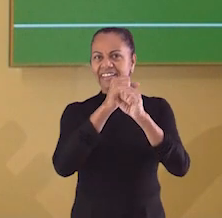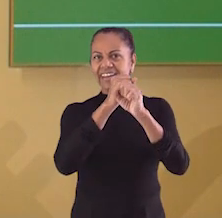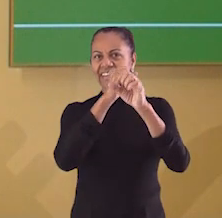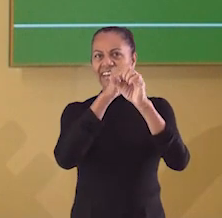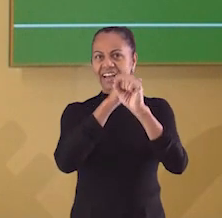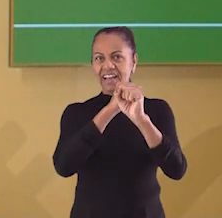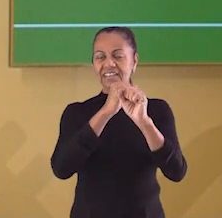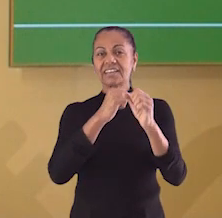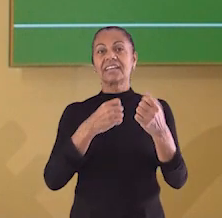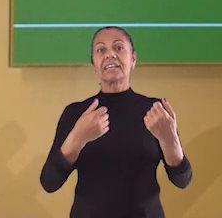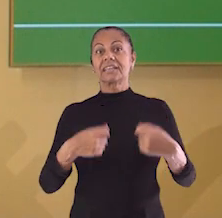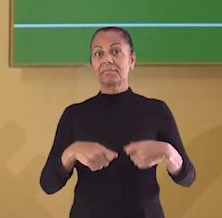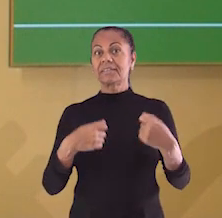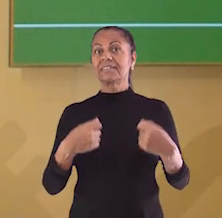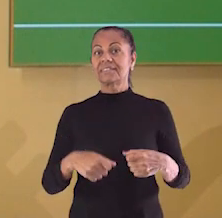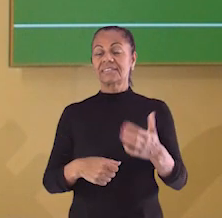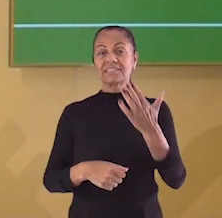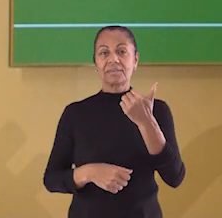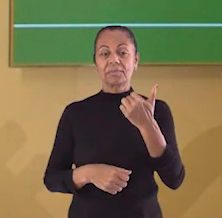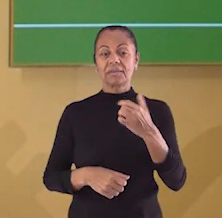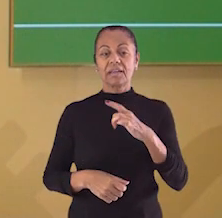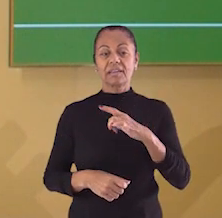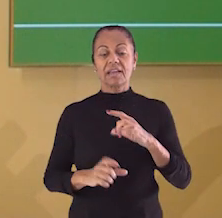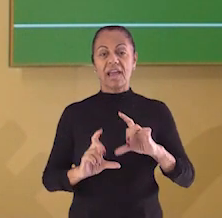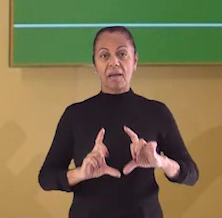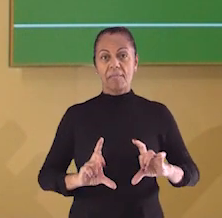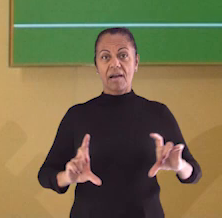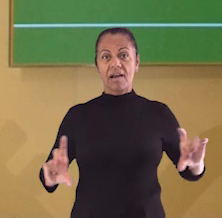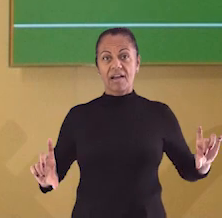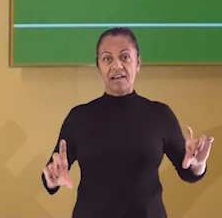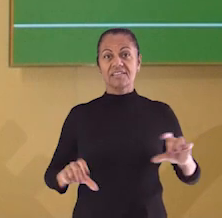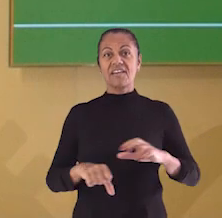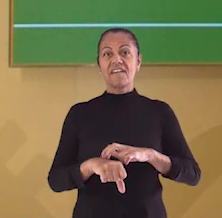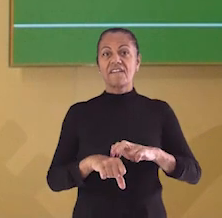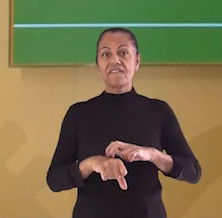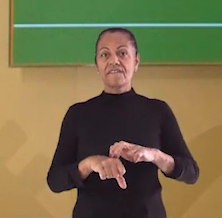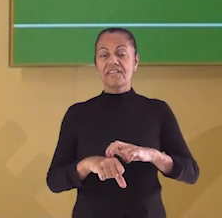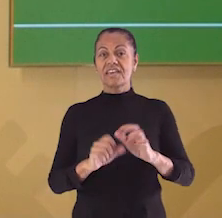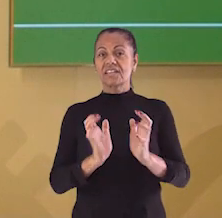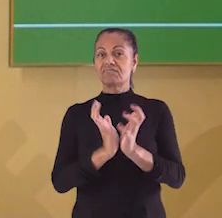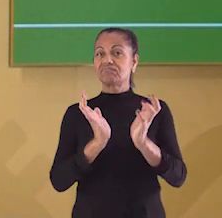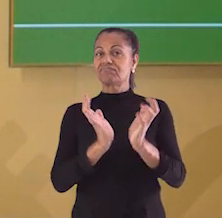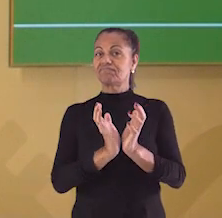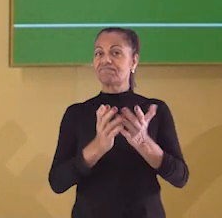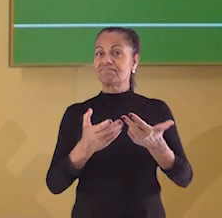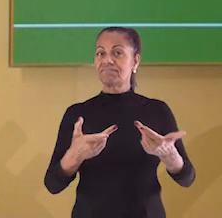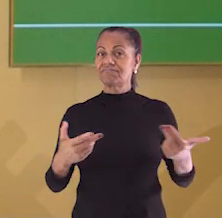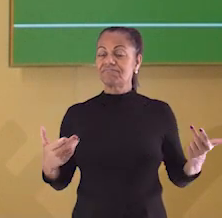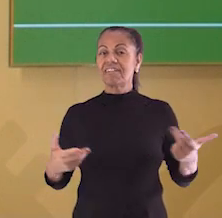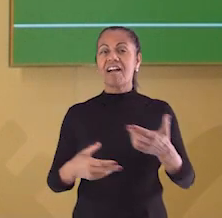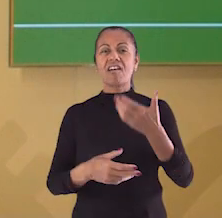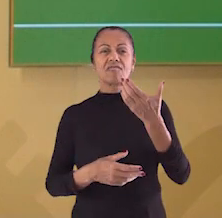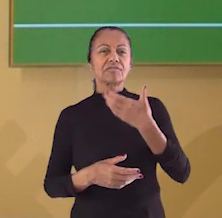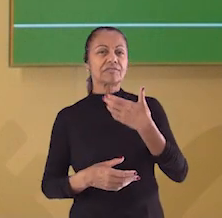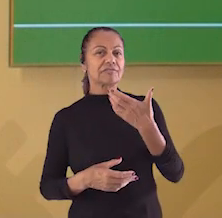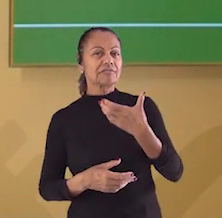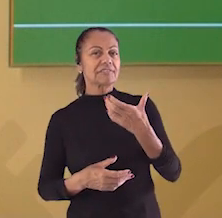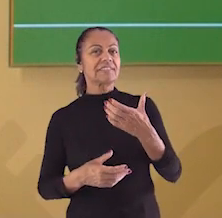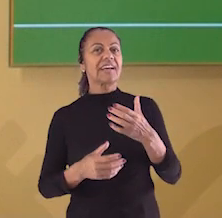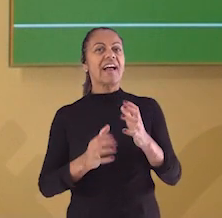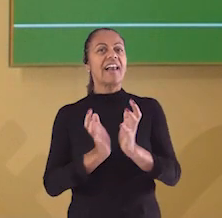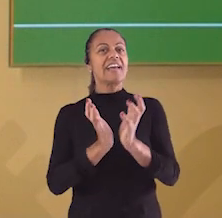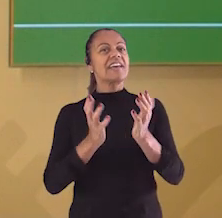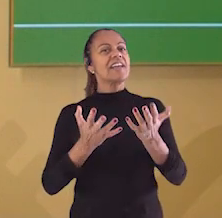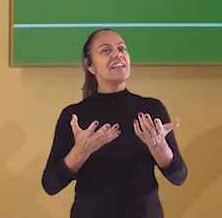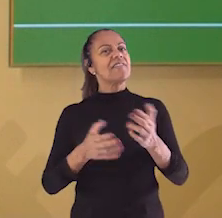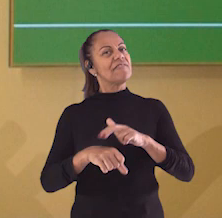alimentos. Olhando a pirâmide, a gente pode ver que nossa base possui vegetais. Temos aqui hortaliças, temos frutas,